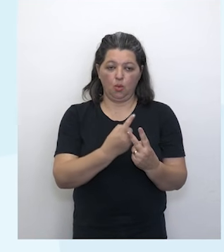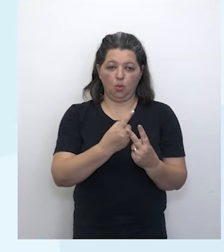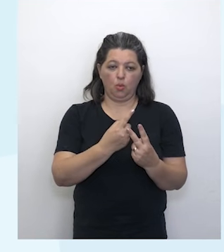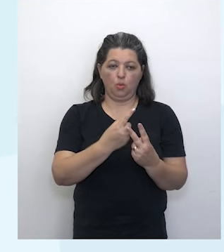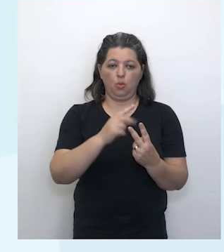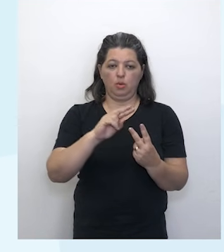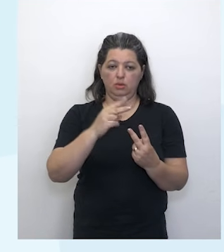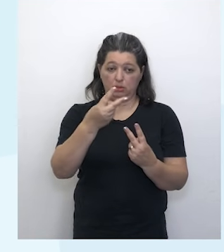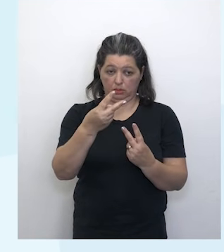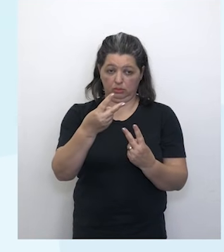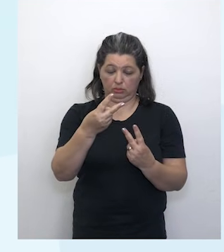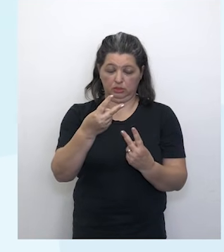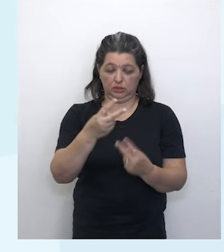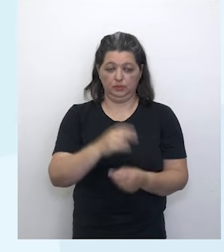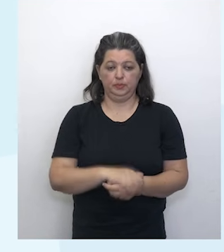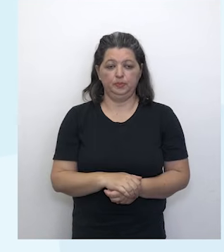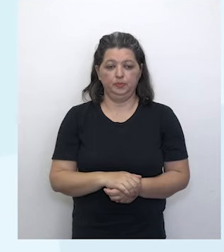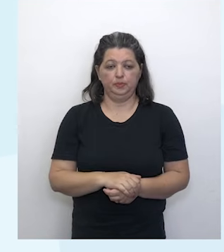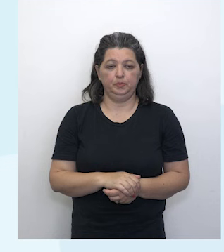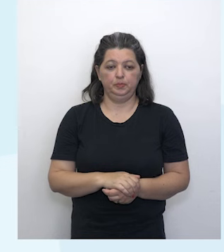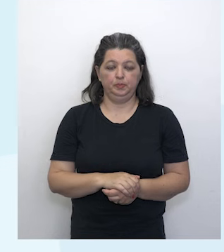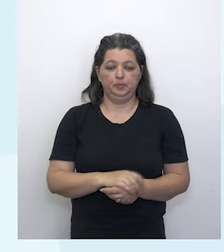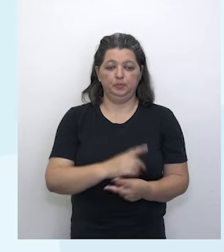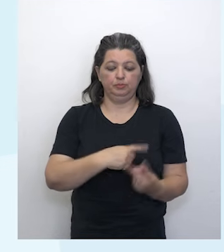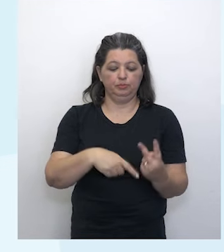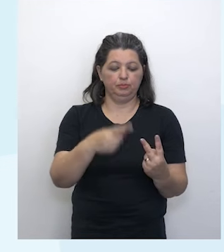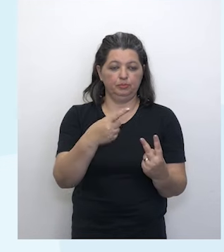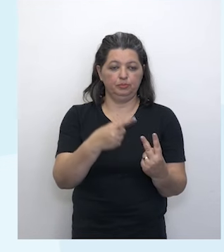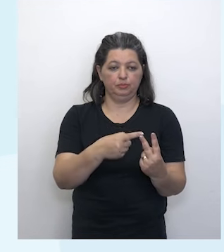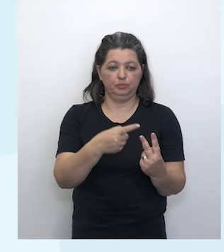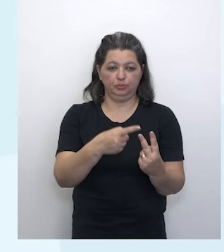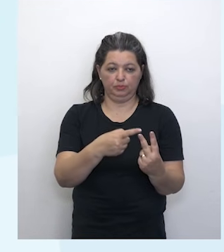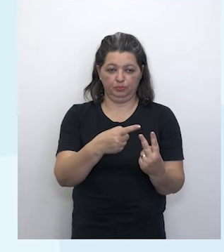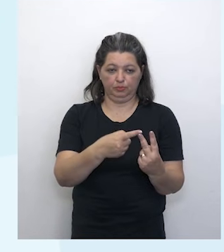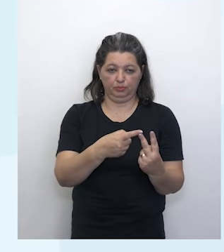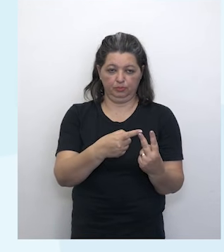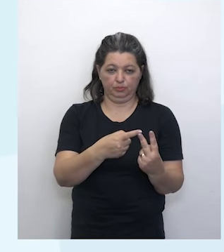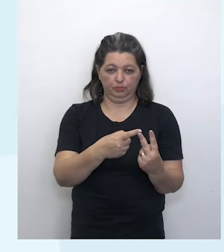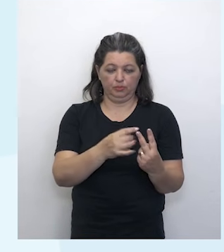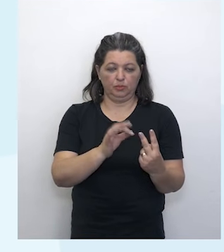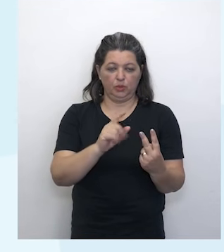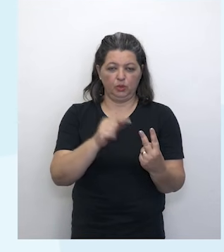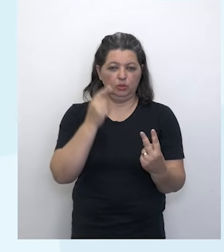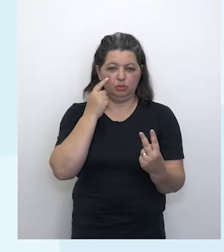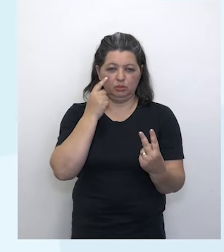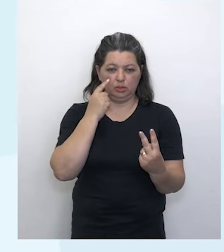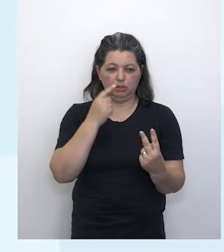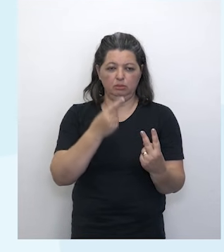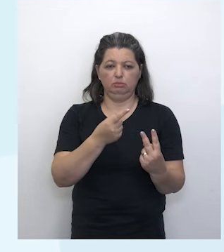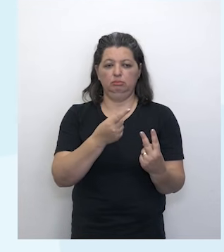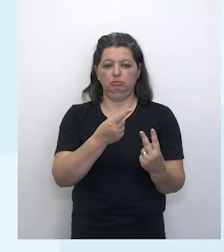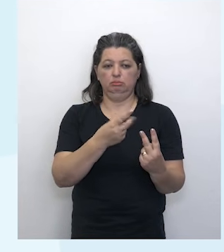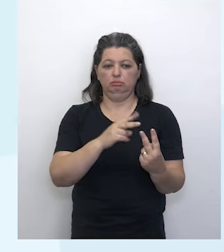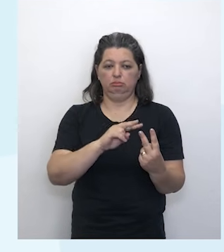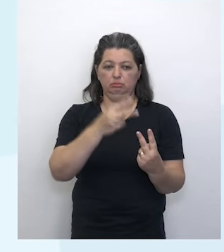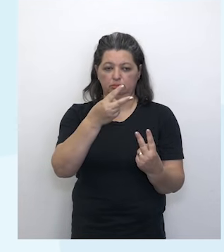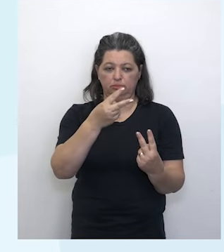1 pode ser qualquer expoente. Raiz quadrada de todo mundo que for quadradinho. Vamos ver quantos a gente colocou, ó.